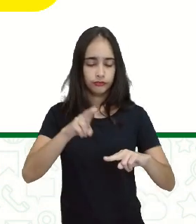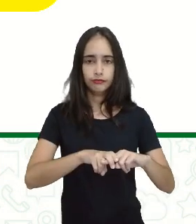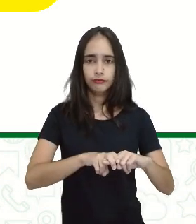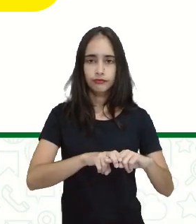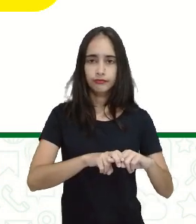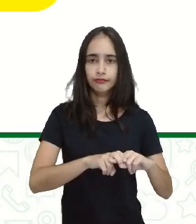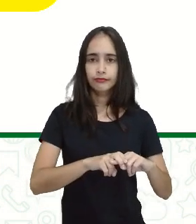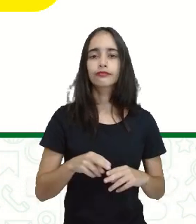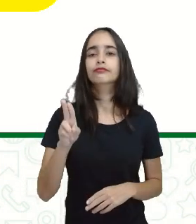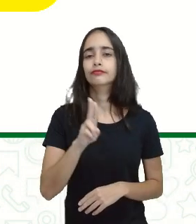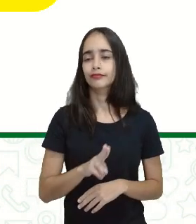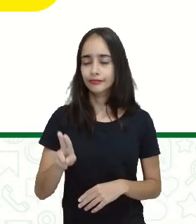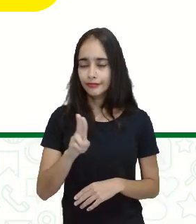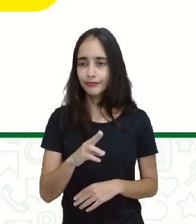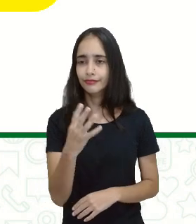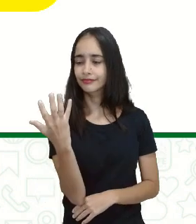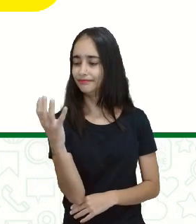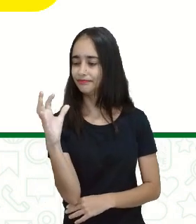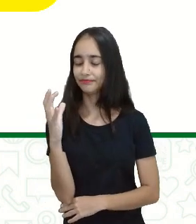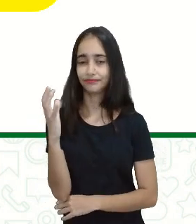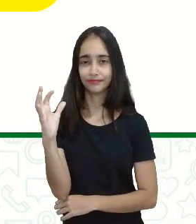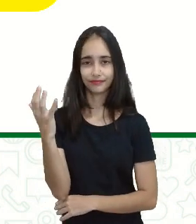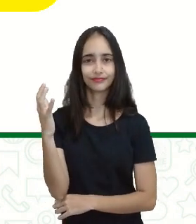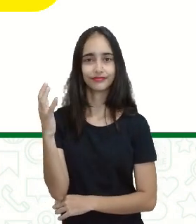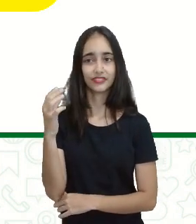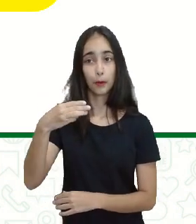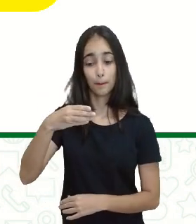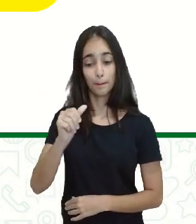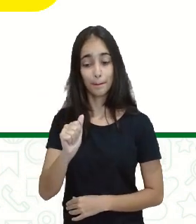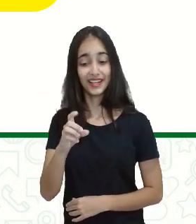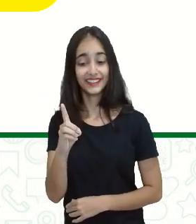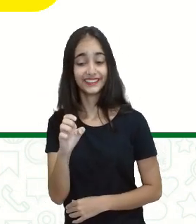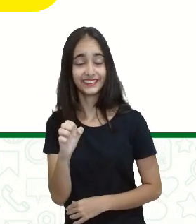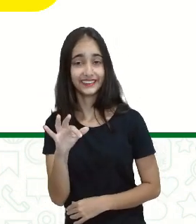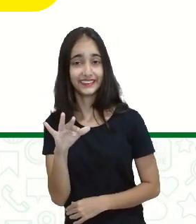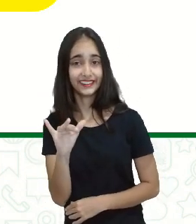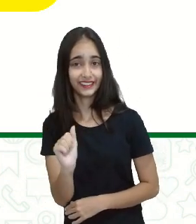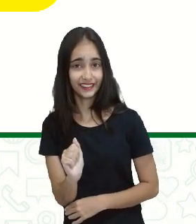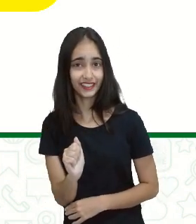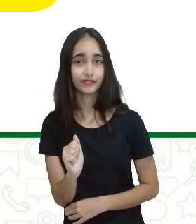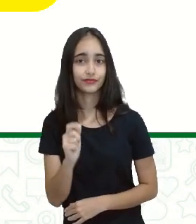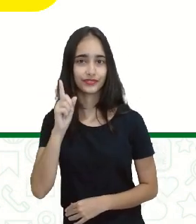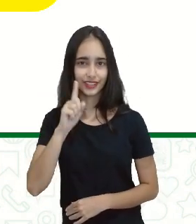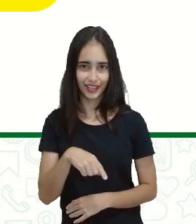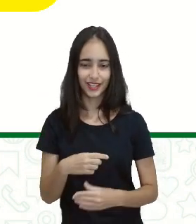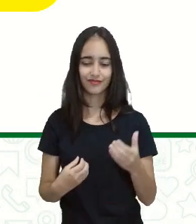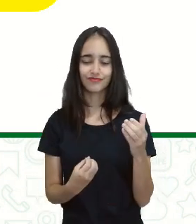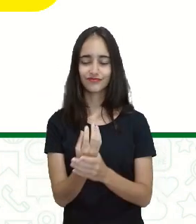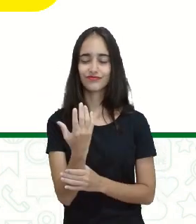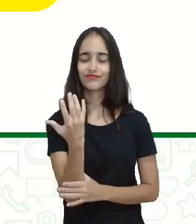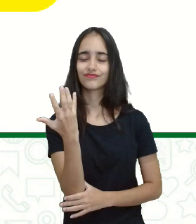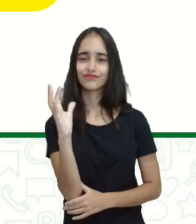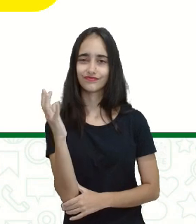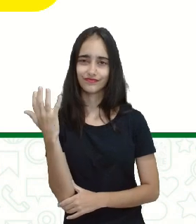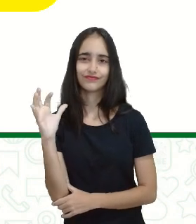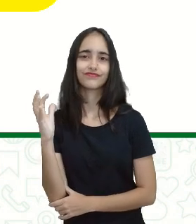podemos ver que essa matéria-prima para fazer este objeto, ela é de origem